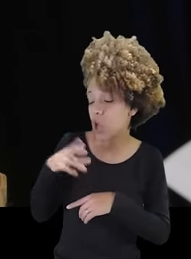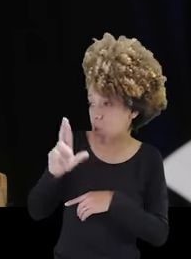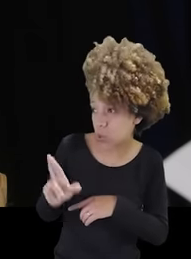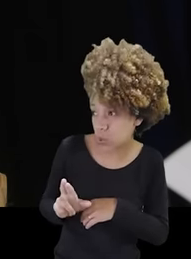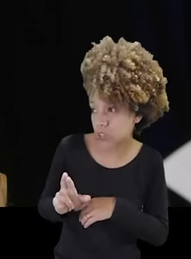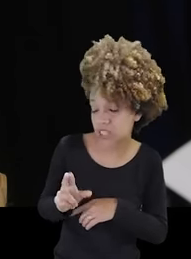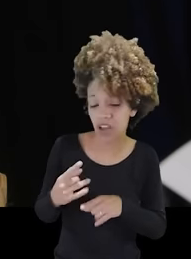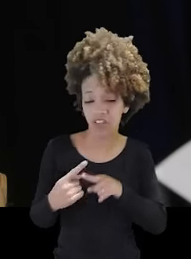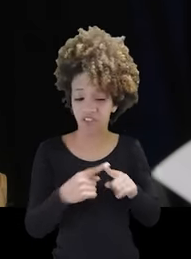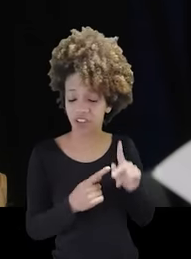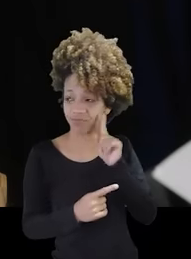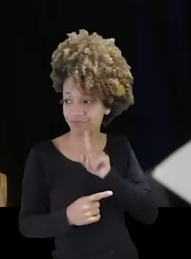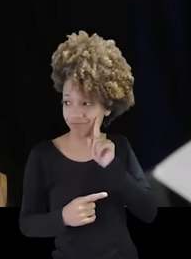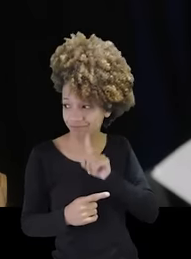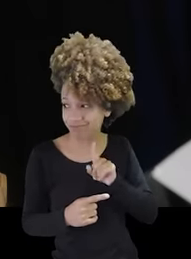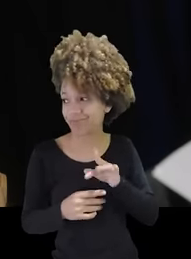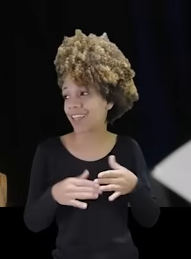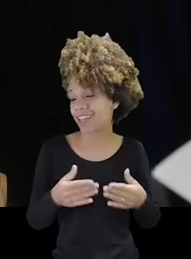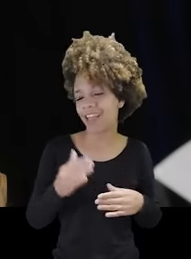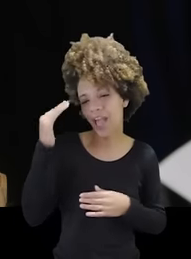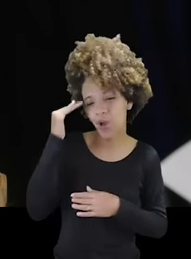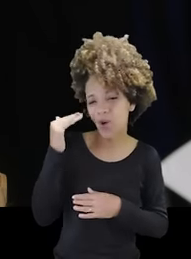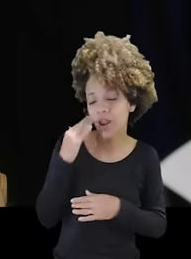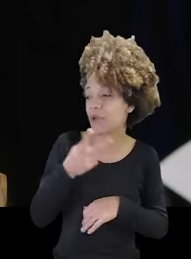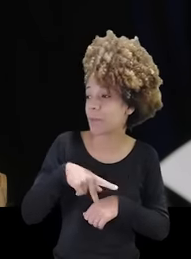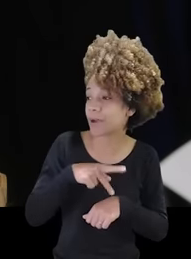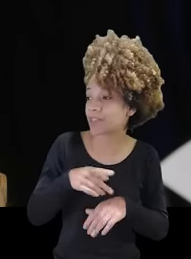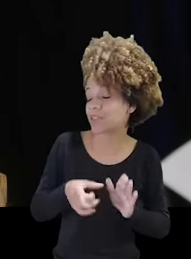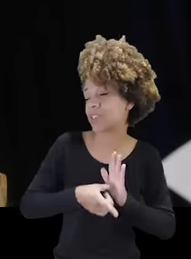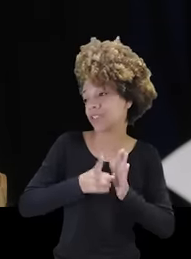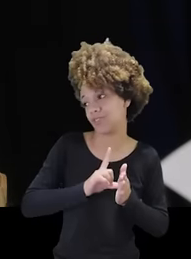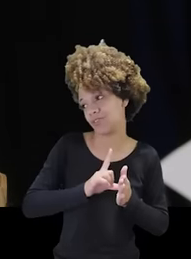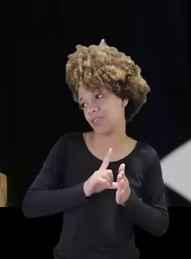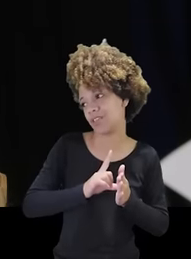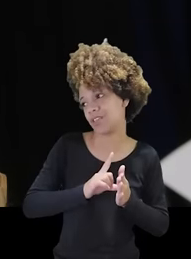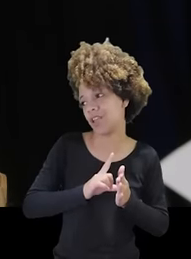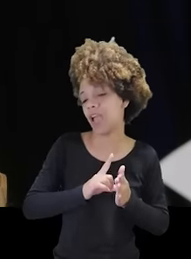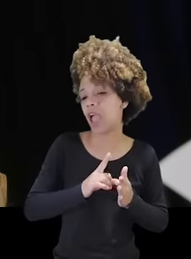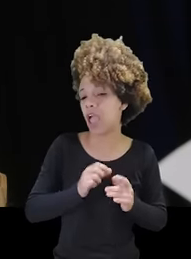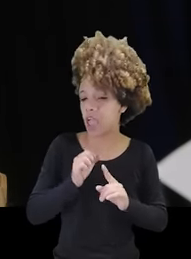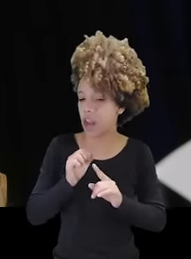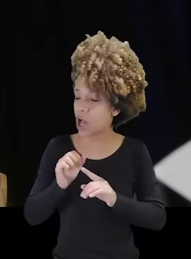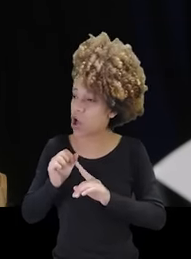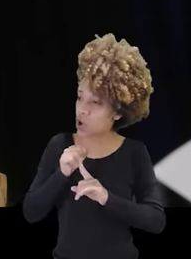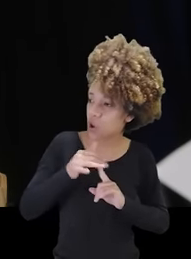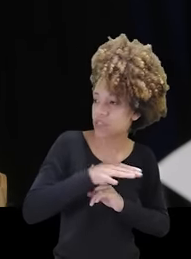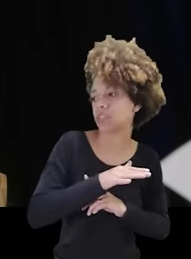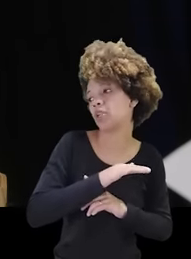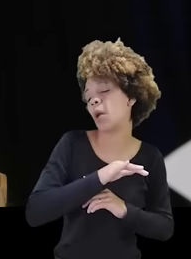União Soviética versus Estados Unidos né E aí a Coreia foi um país que antes era era colonizado pelo Japão